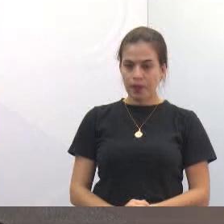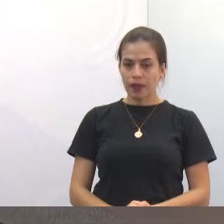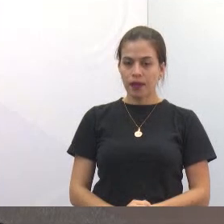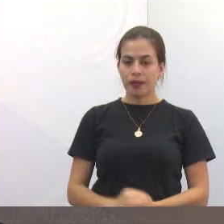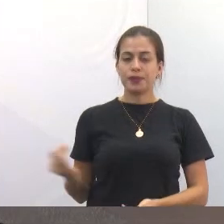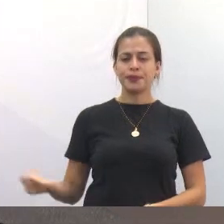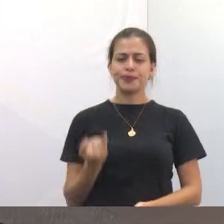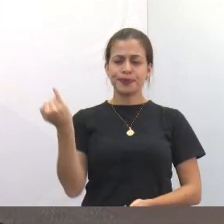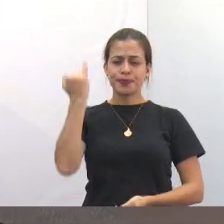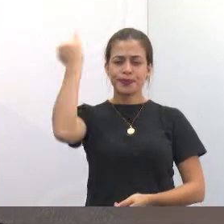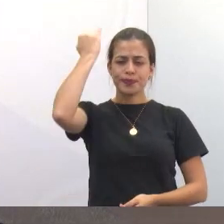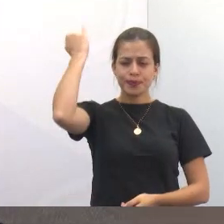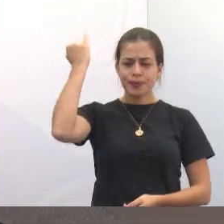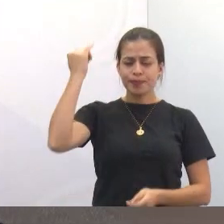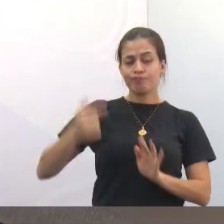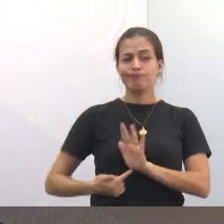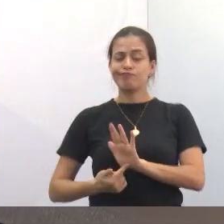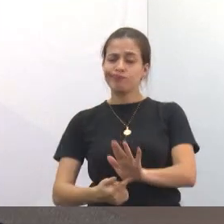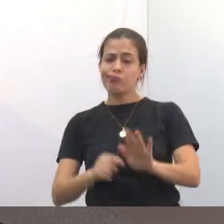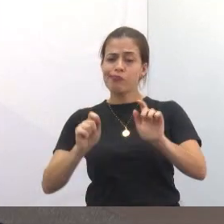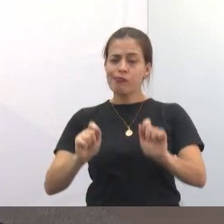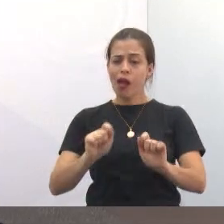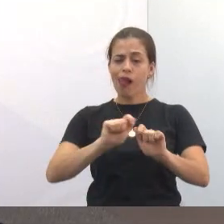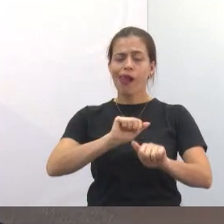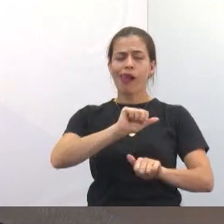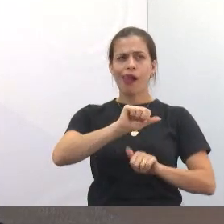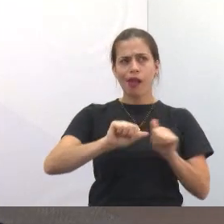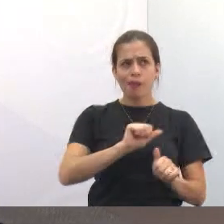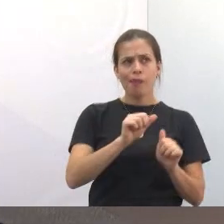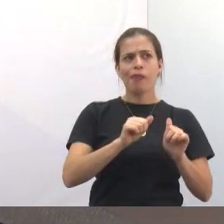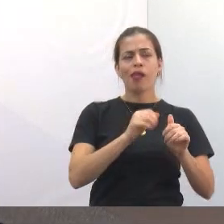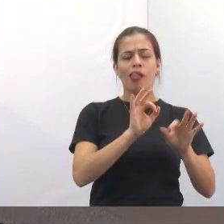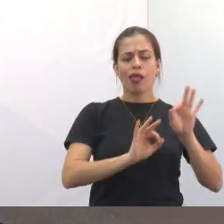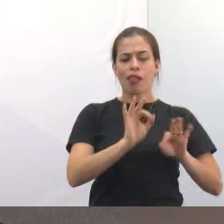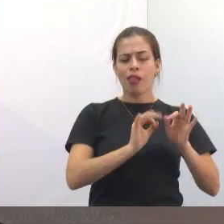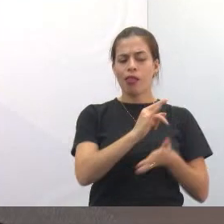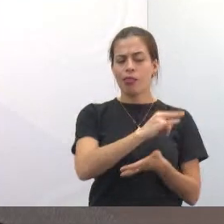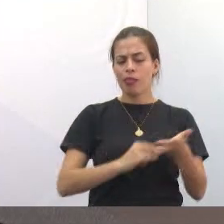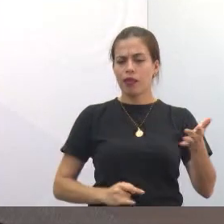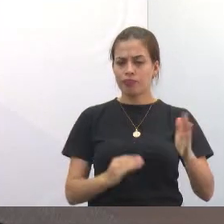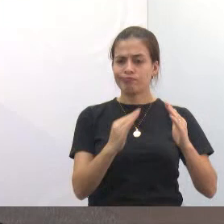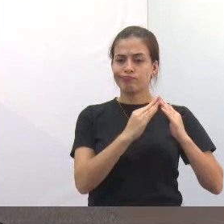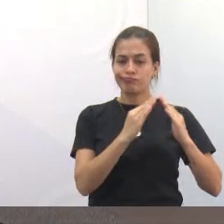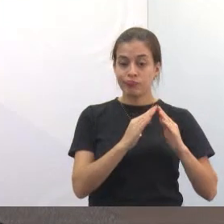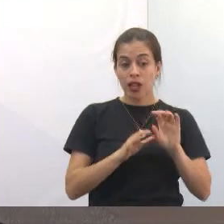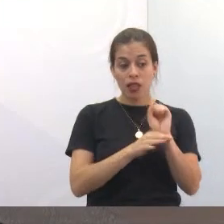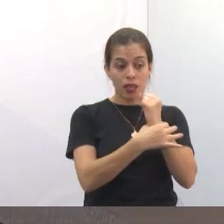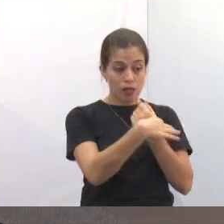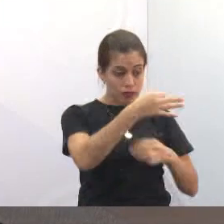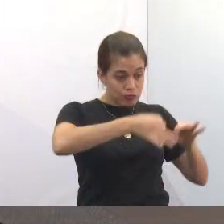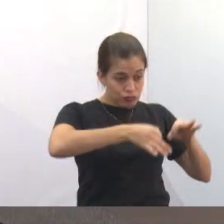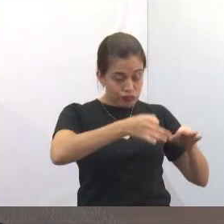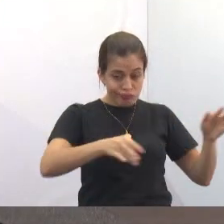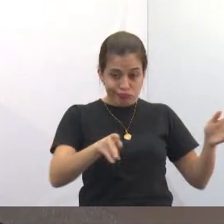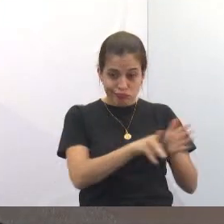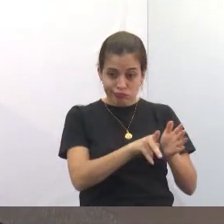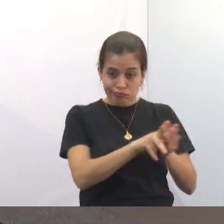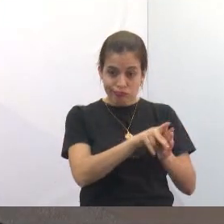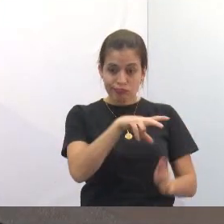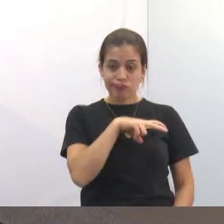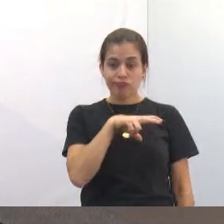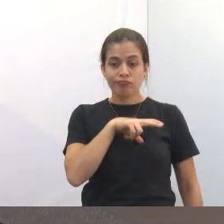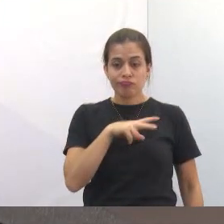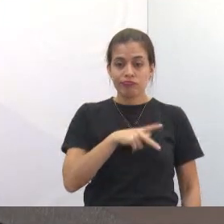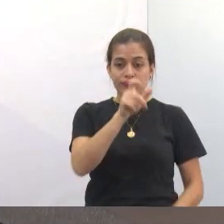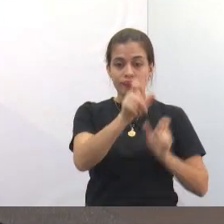É importante frisar que o ato de regularização fundiária, além de prever a segurança jurídica patrimonial